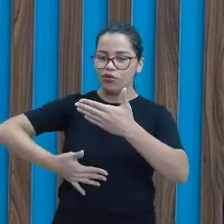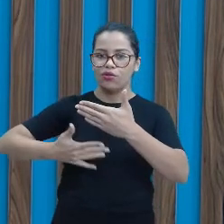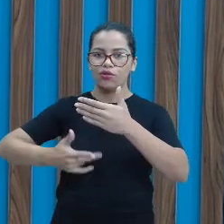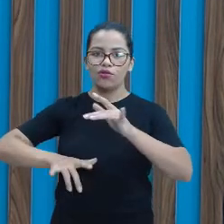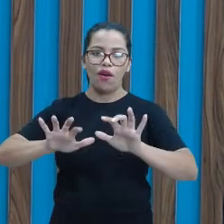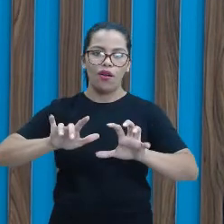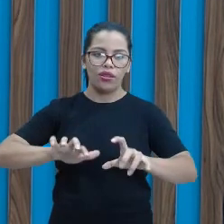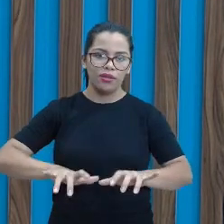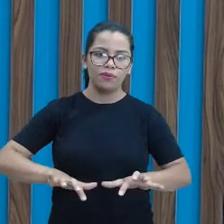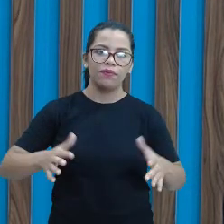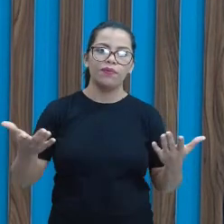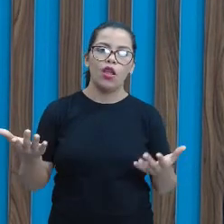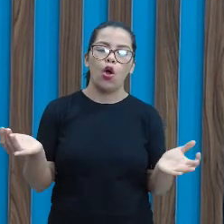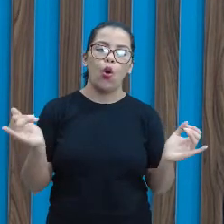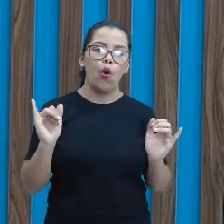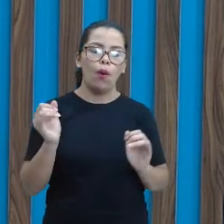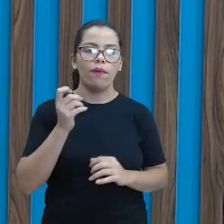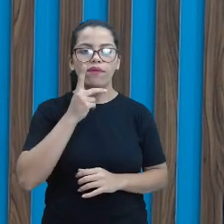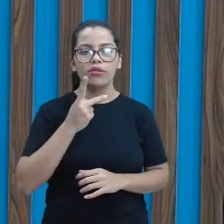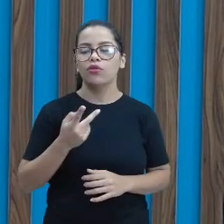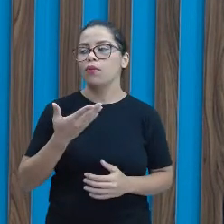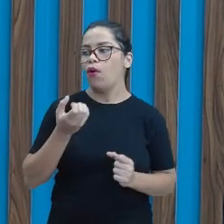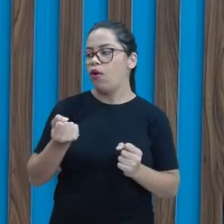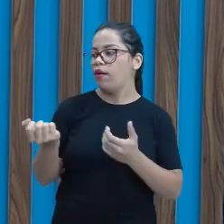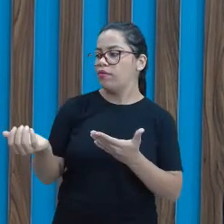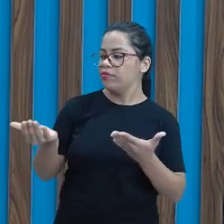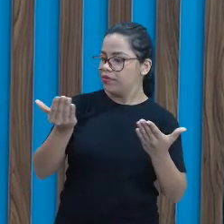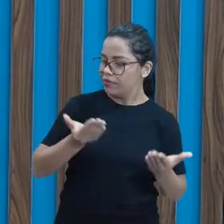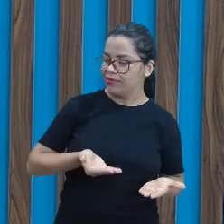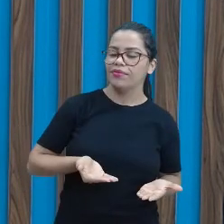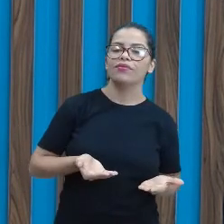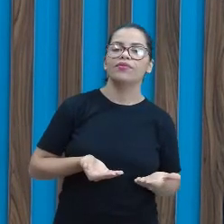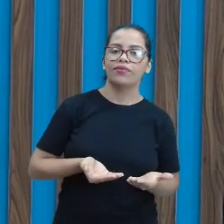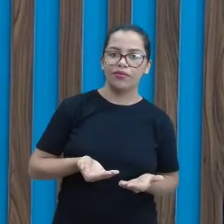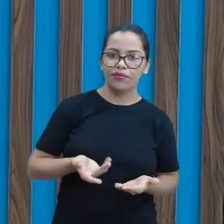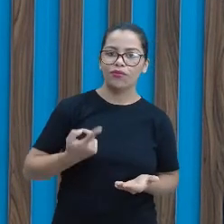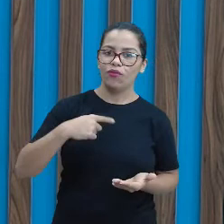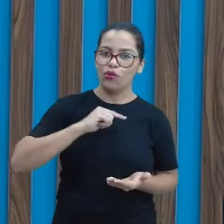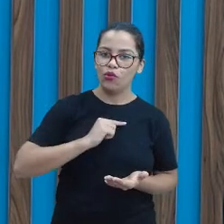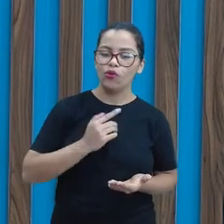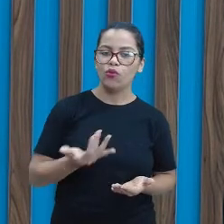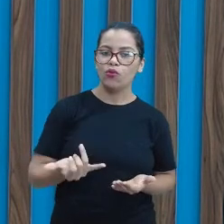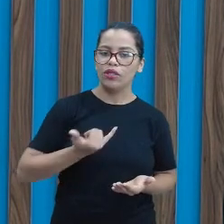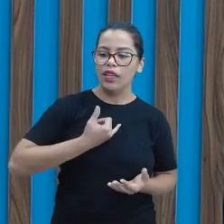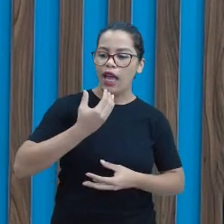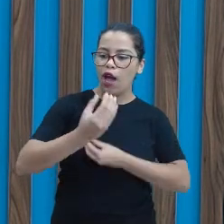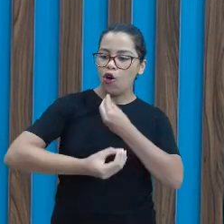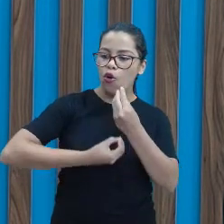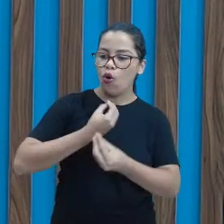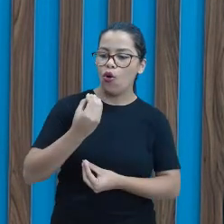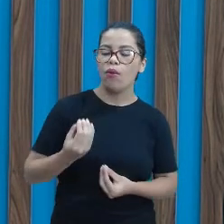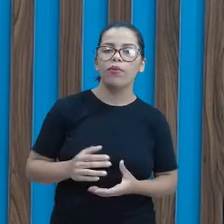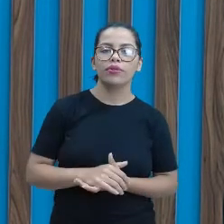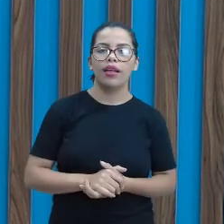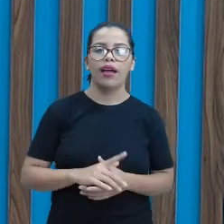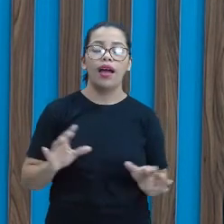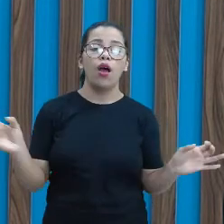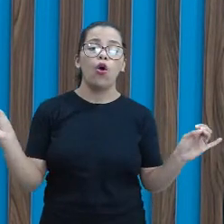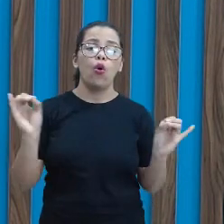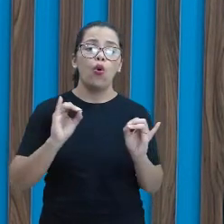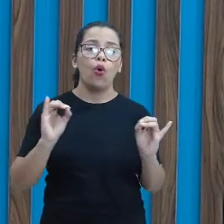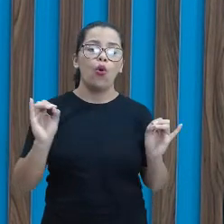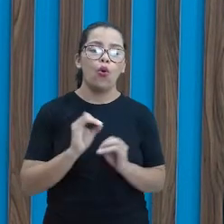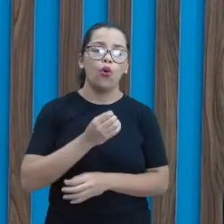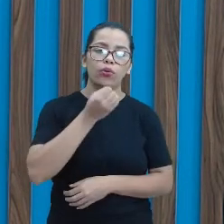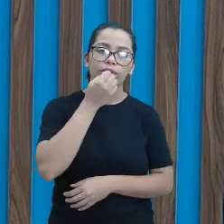Ativíssima, a professora Adriana, mande um oi aí, conte-nos como é que está aí o chat. Olá, pessoal, tudo bem?